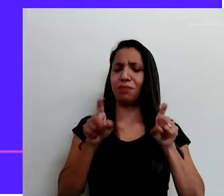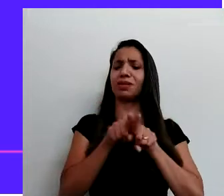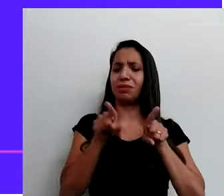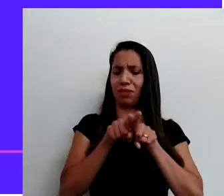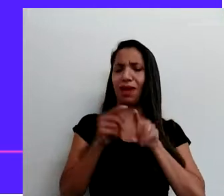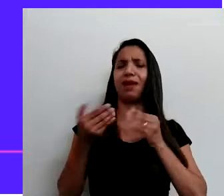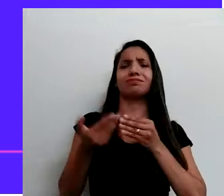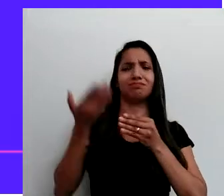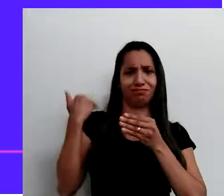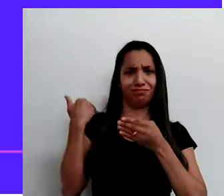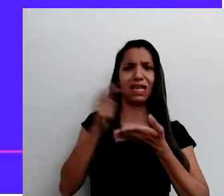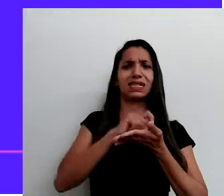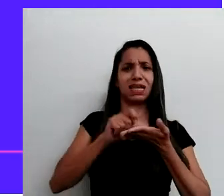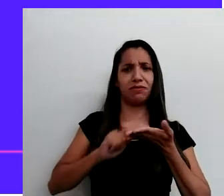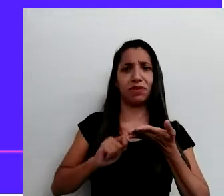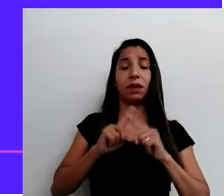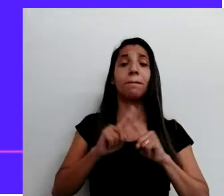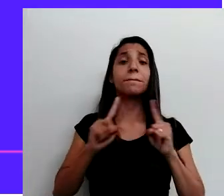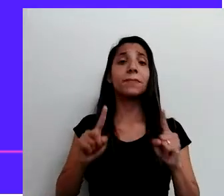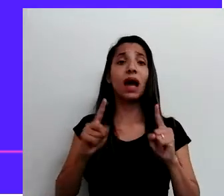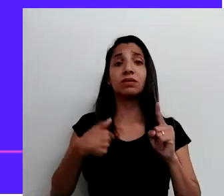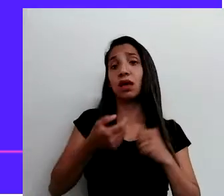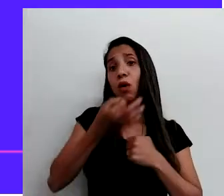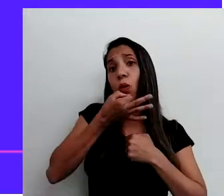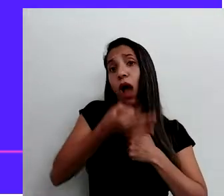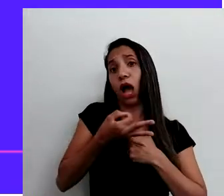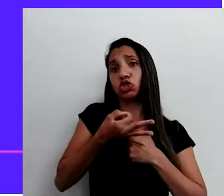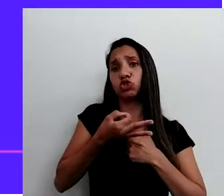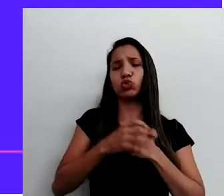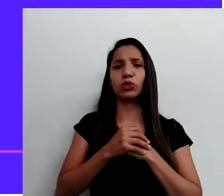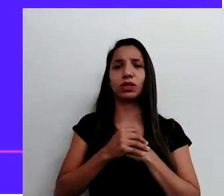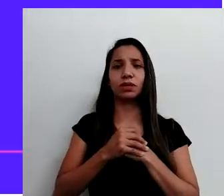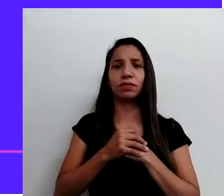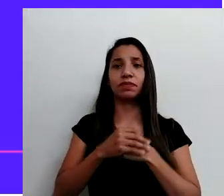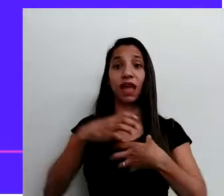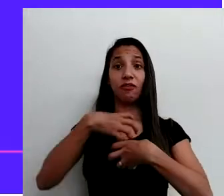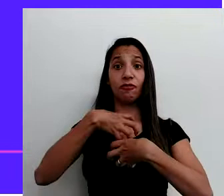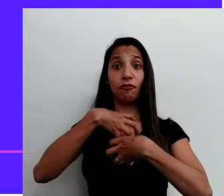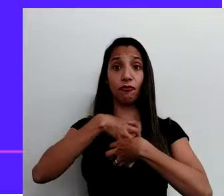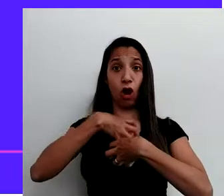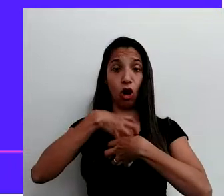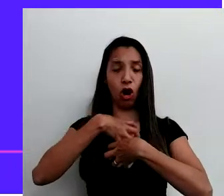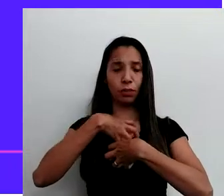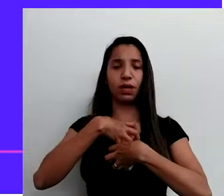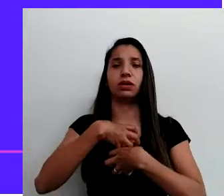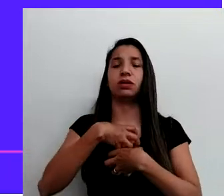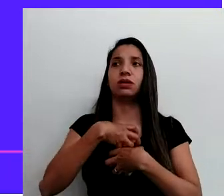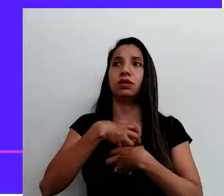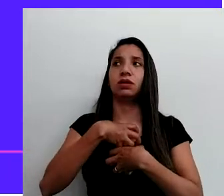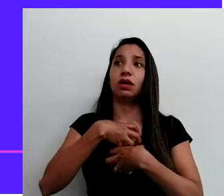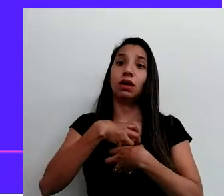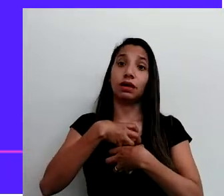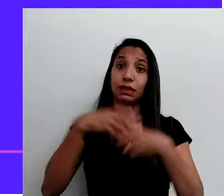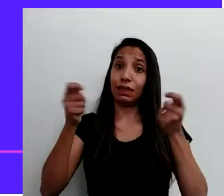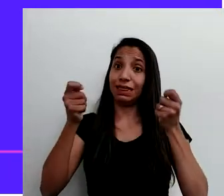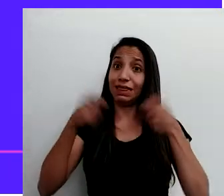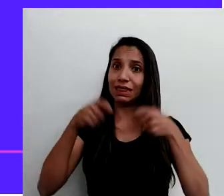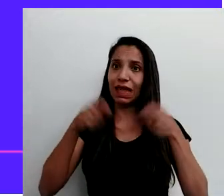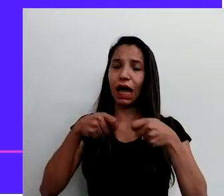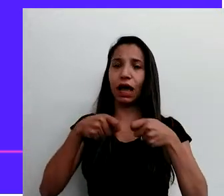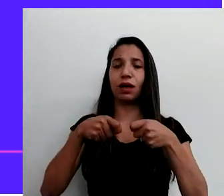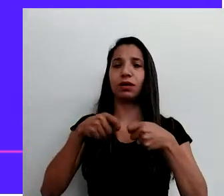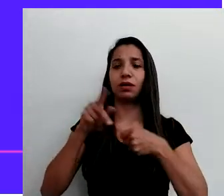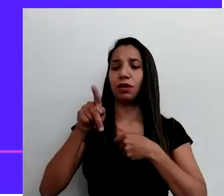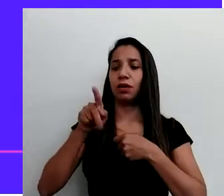acho que a forma de se conectar, uma das formas de se conectar com a audiência